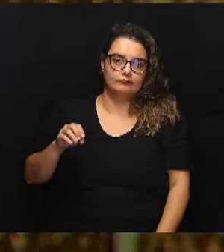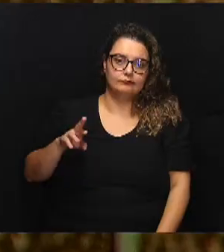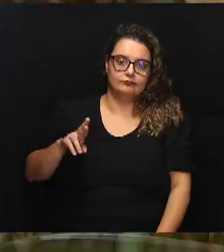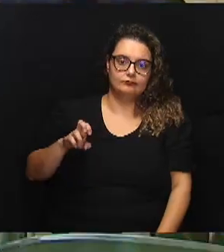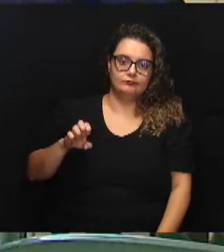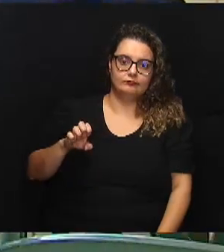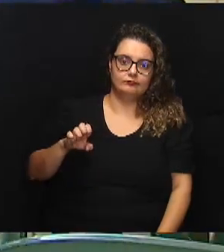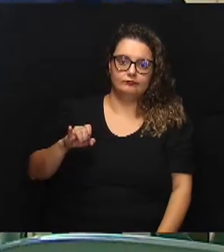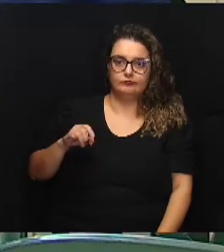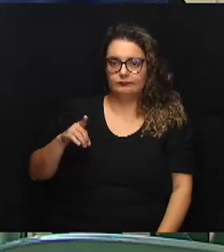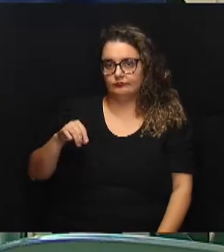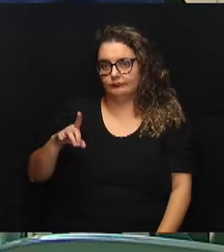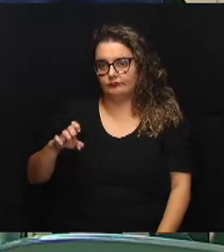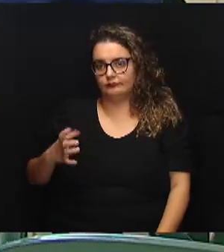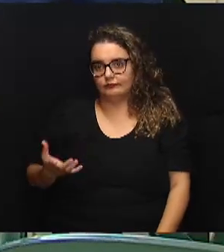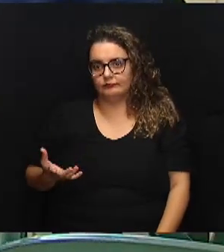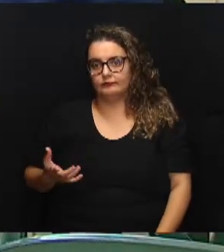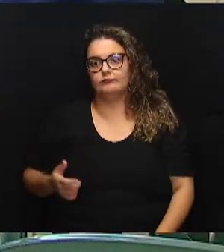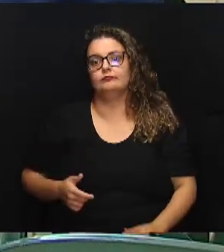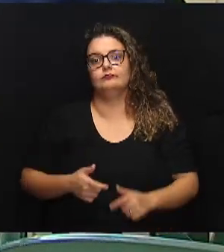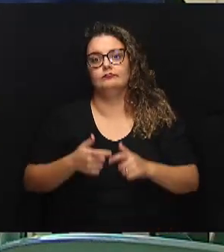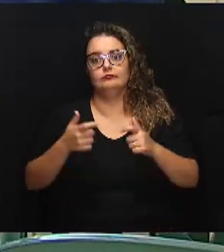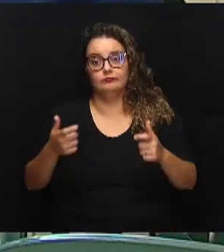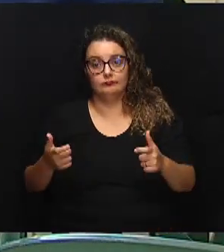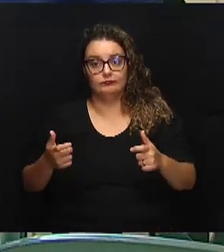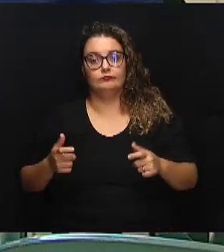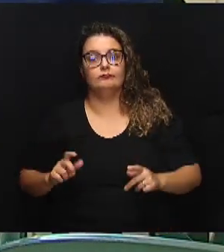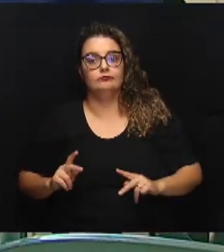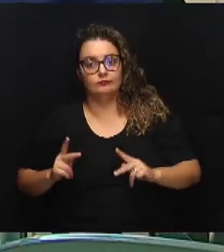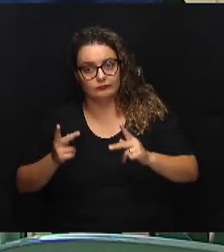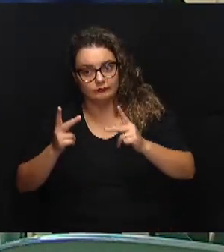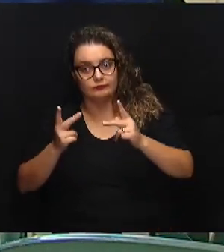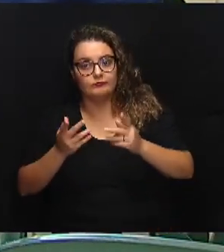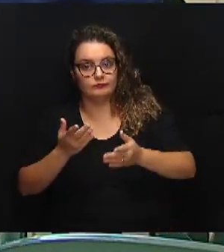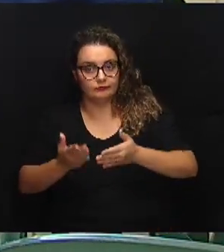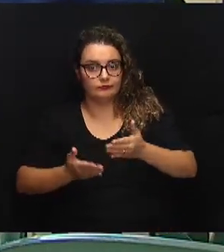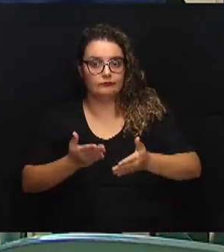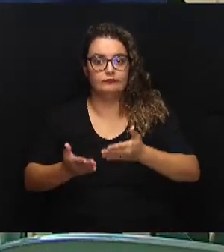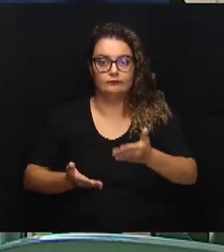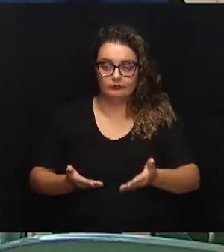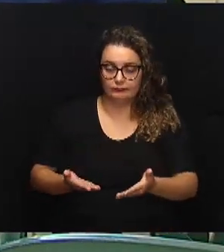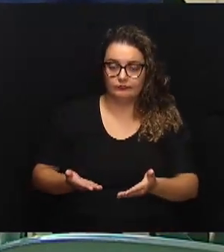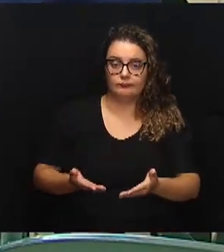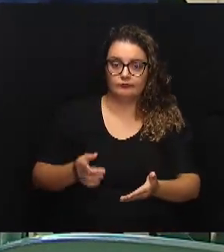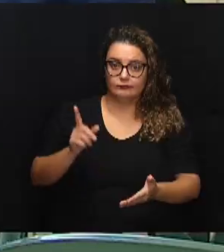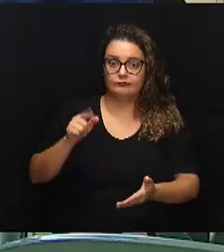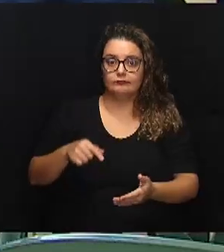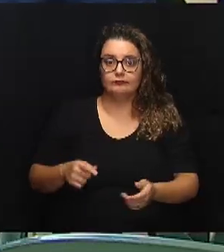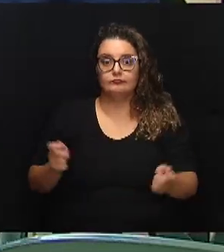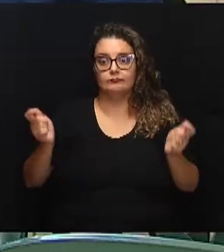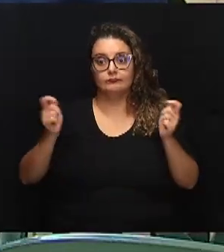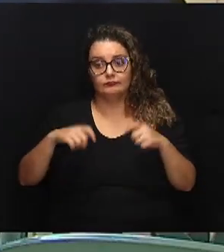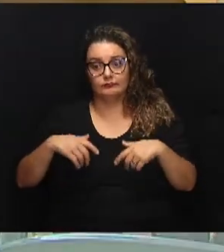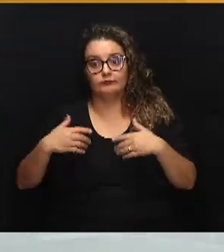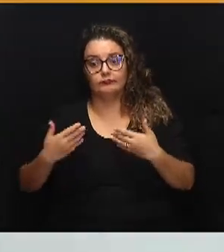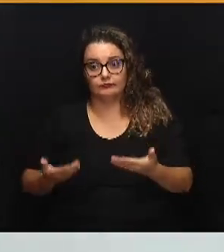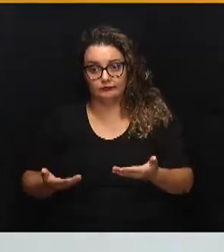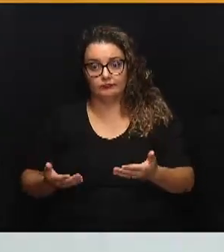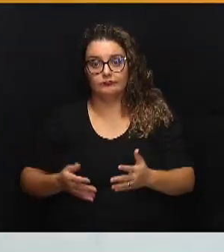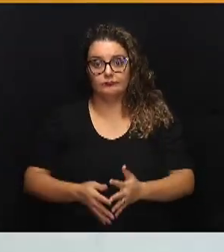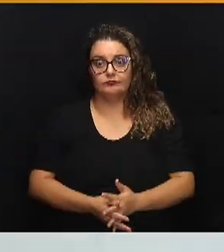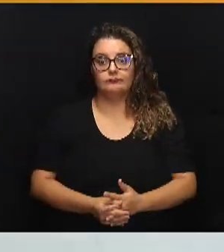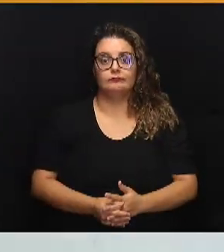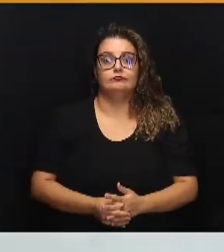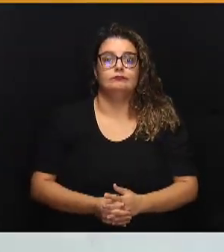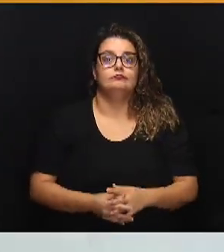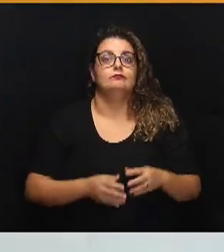E a grande conquista de um tratamento é tornar possível, né, a